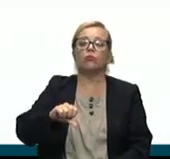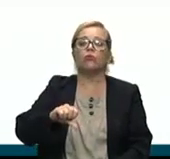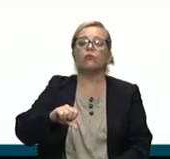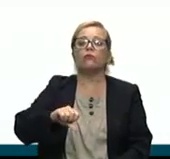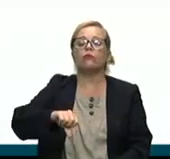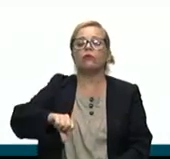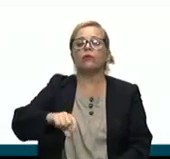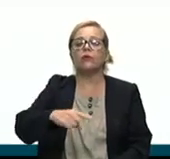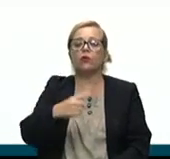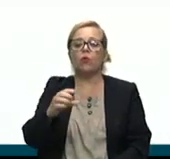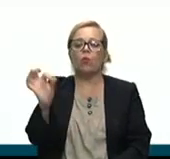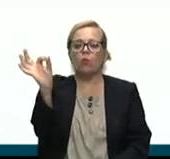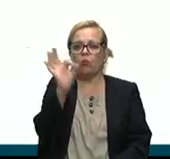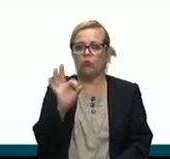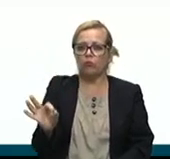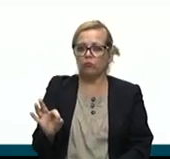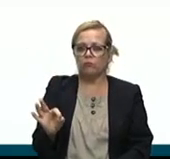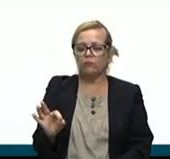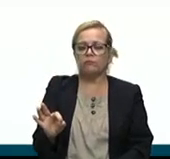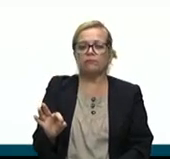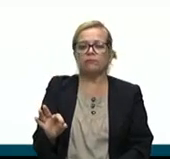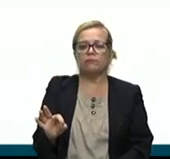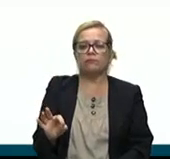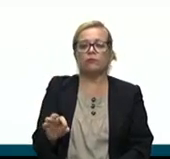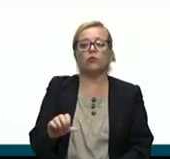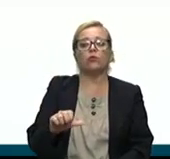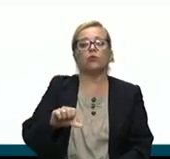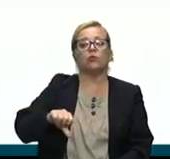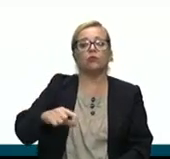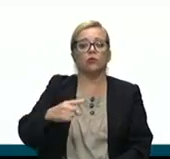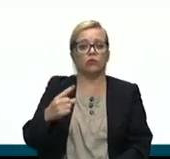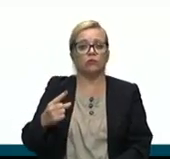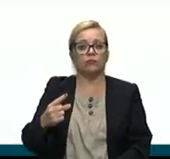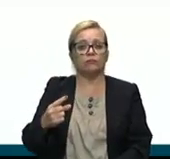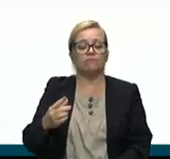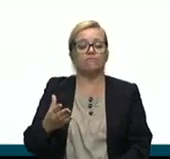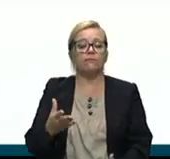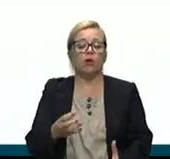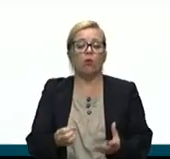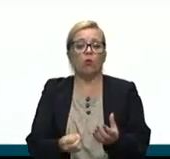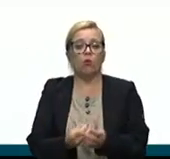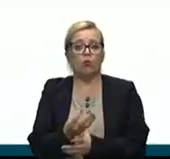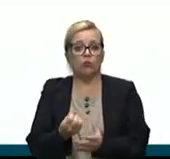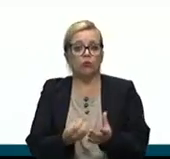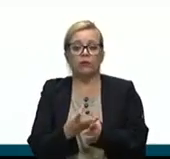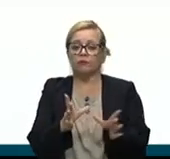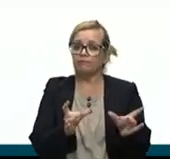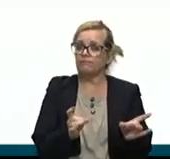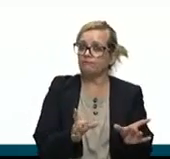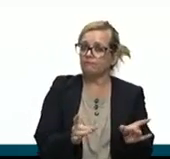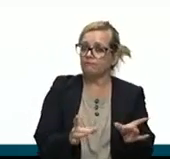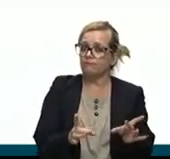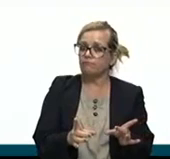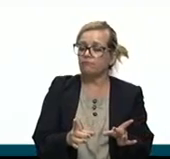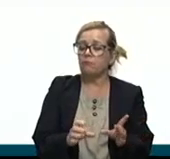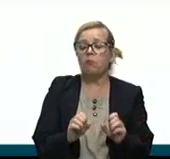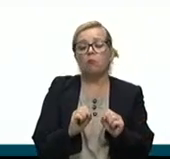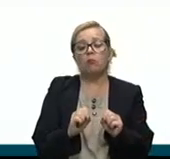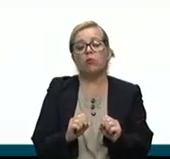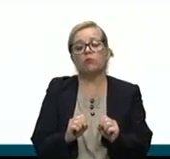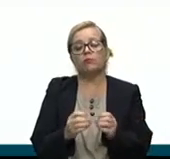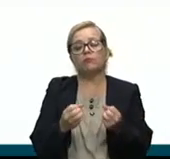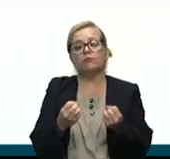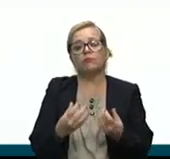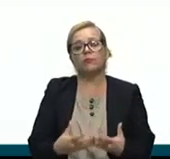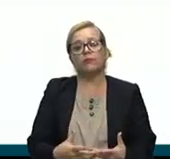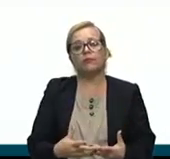91%. Então, eu posso dizer que 91% da variação da quantidade de unidades vendidas pode ser